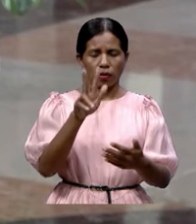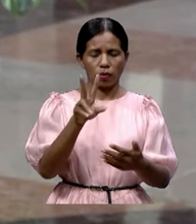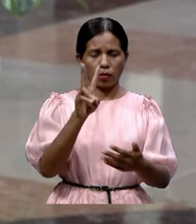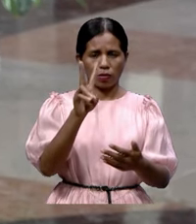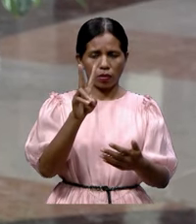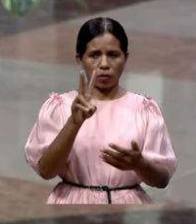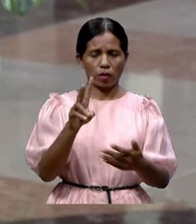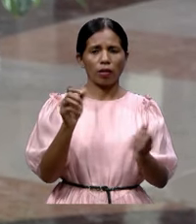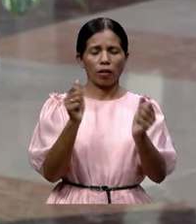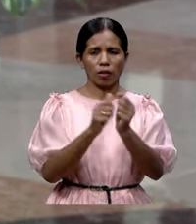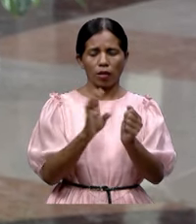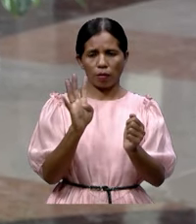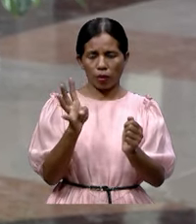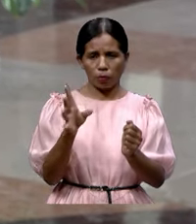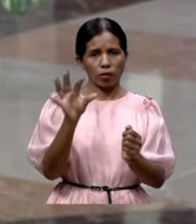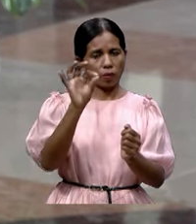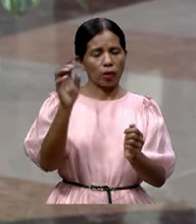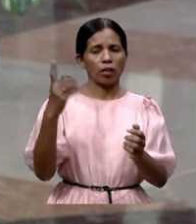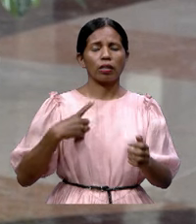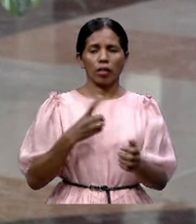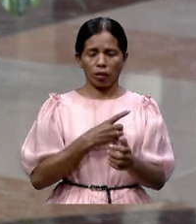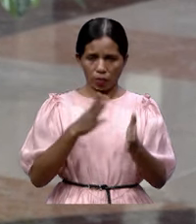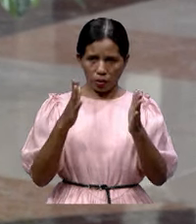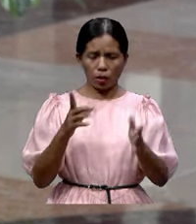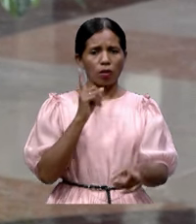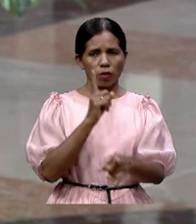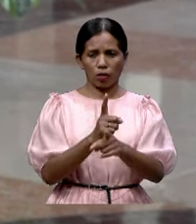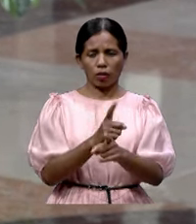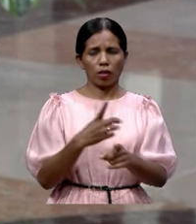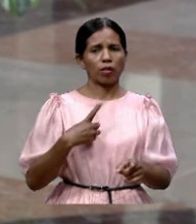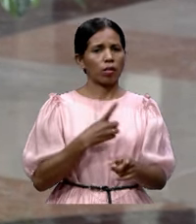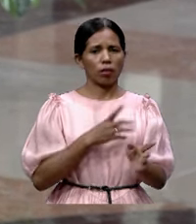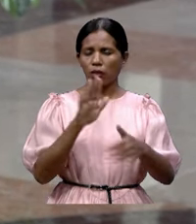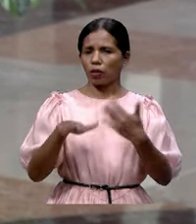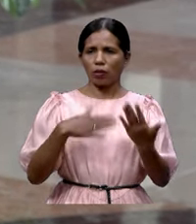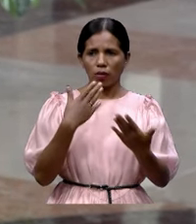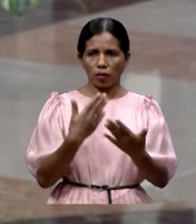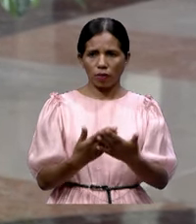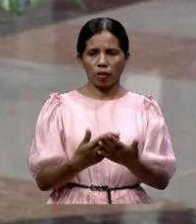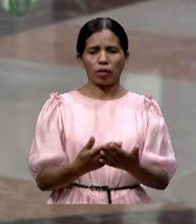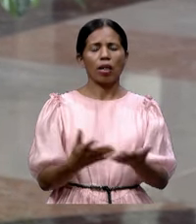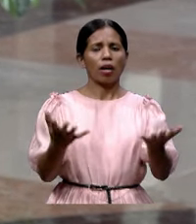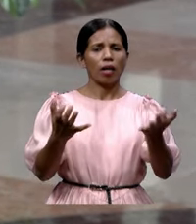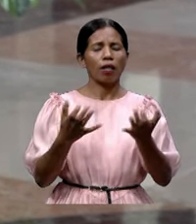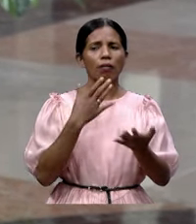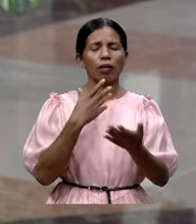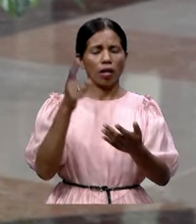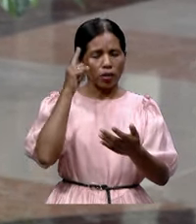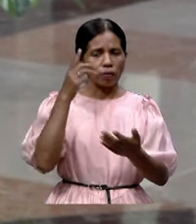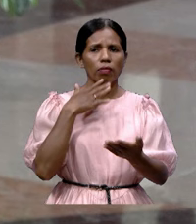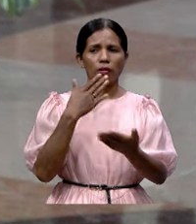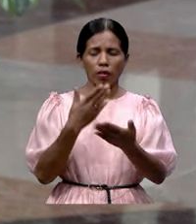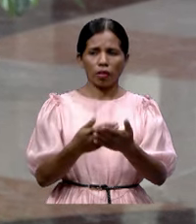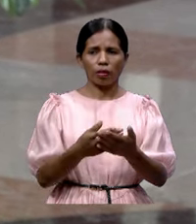Dois terços, são 49 deputados. Claro que a reta ainda nem deputado sou todo. Intenção dia, mas